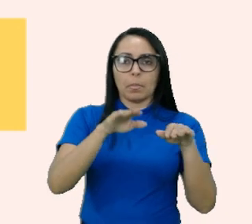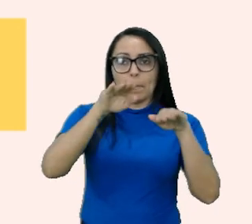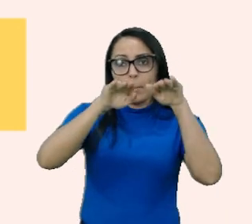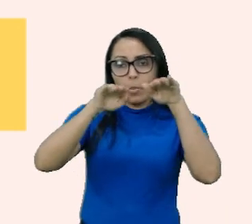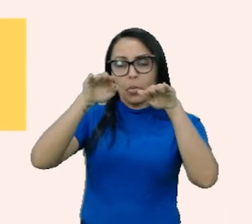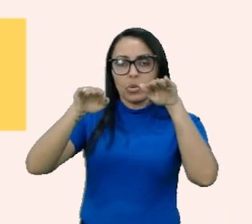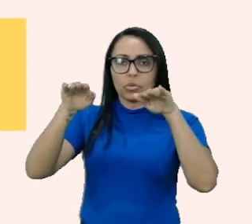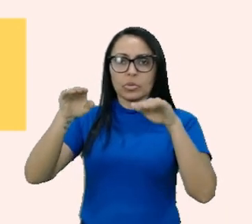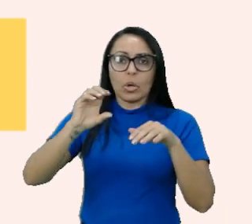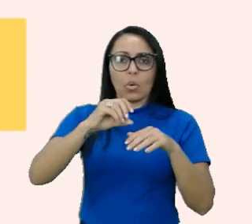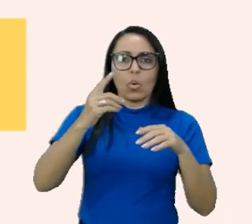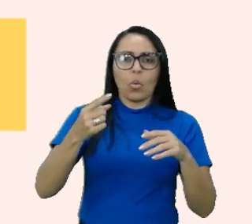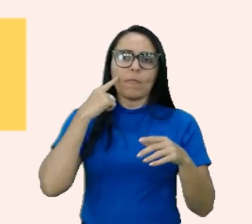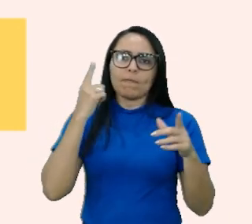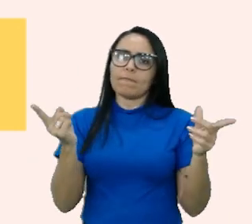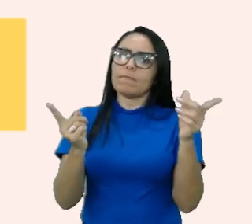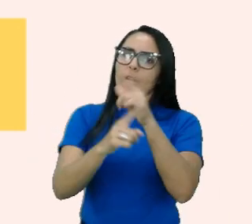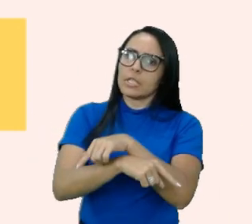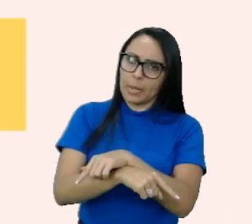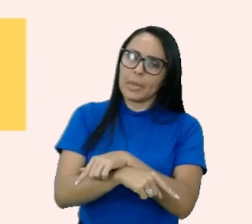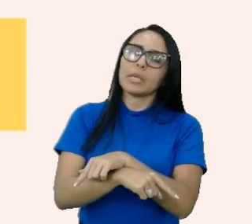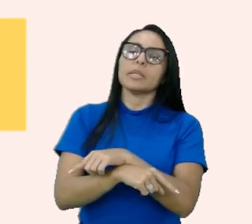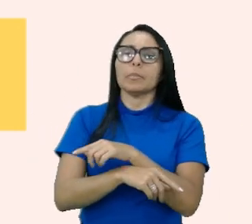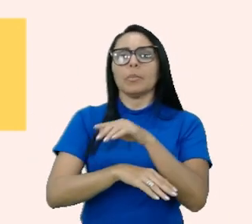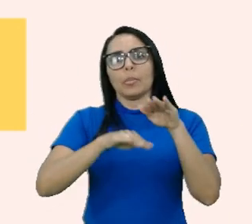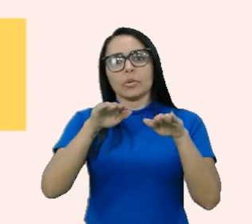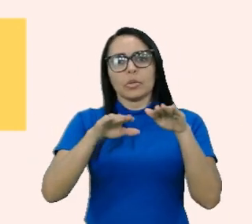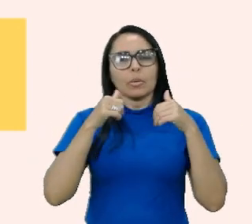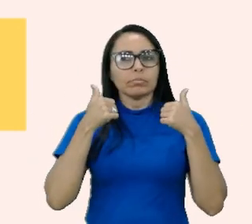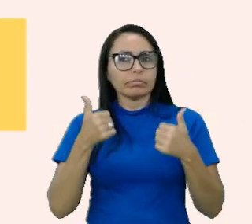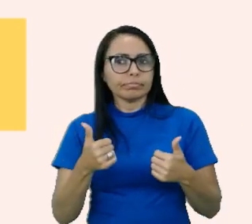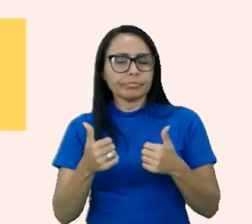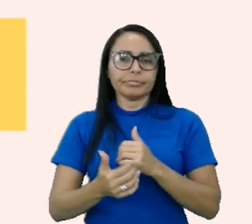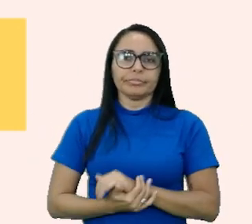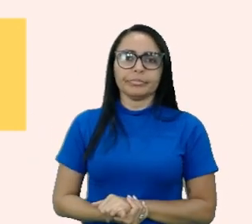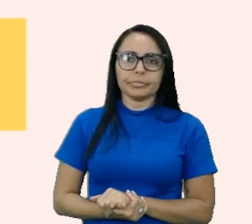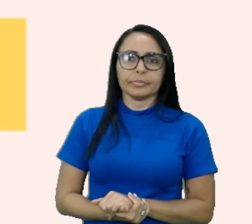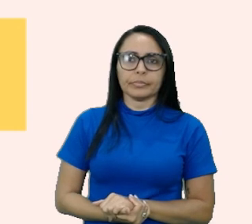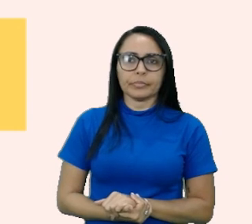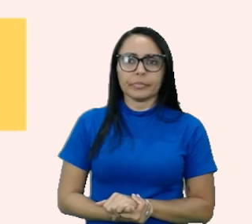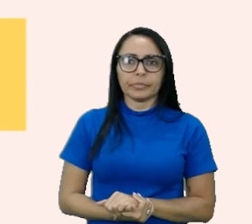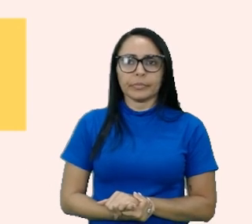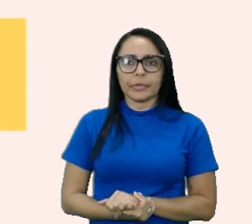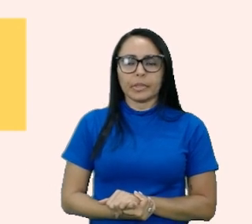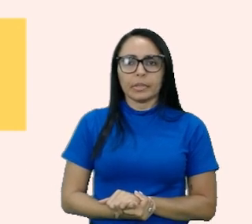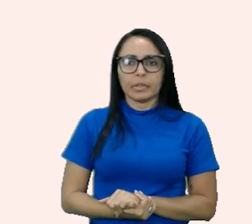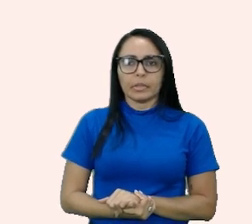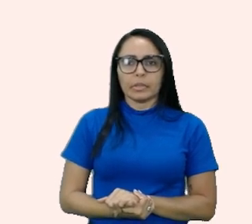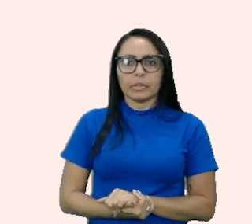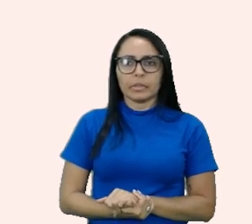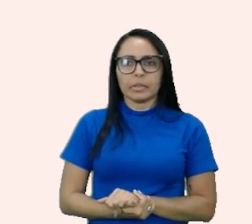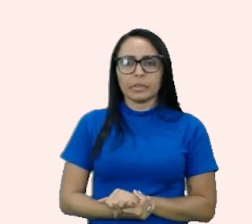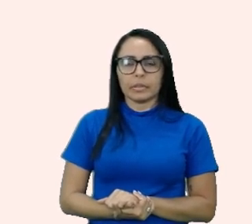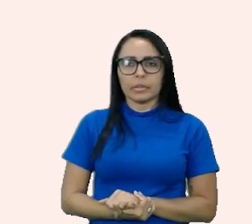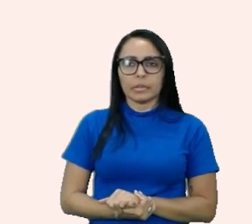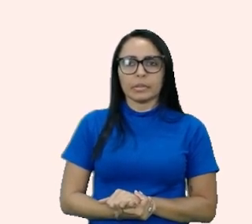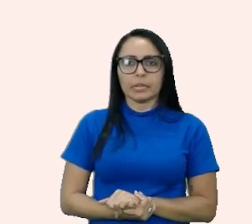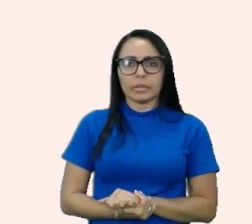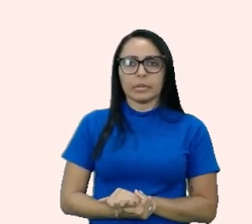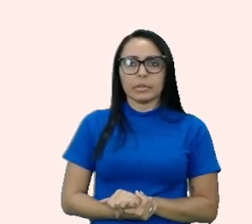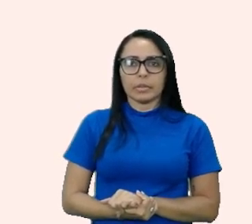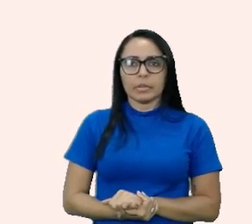ou inversamente proporcionais. Show de bola? Perfeito? Então vamos adiantar para a gente entender o que